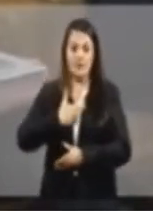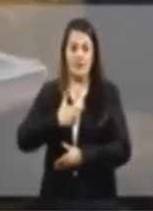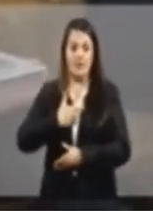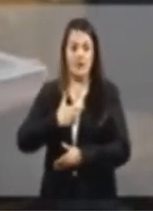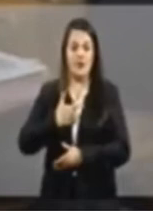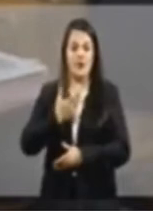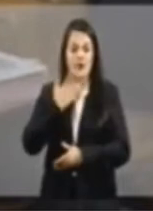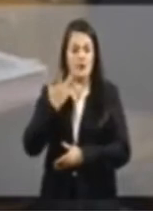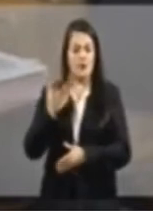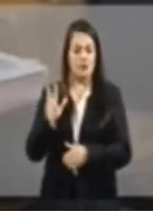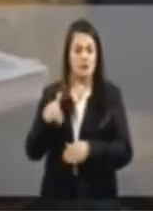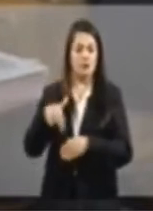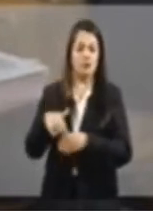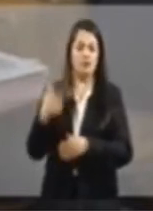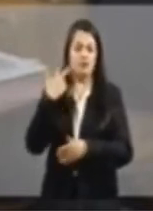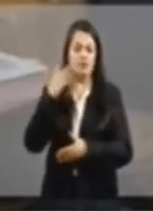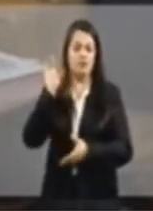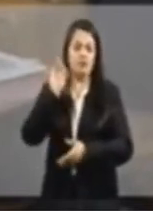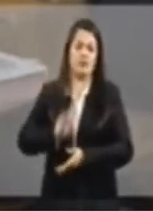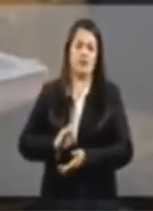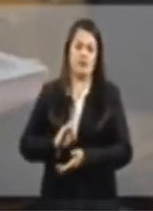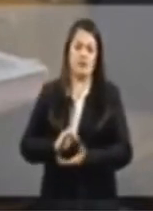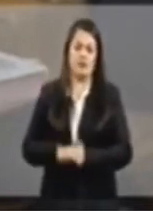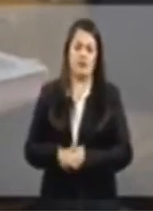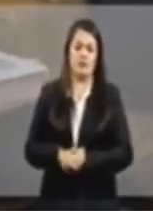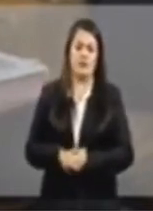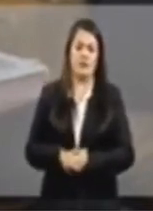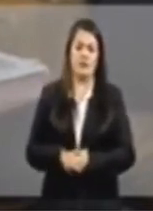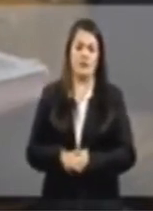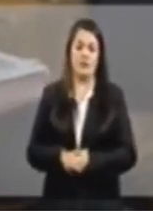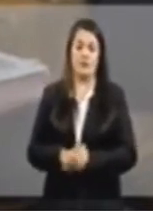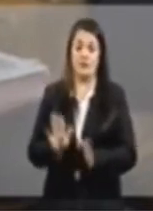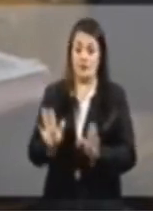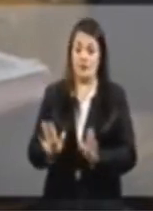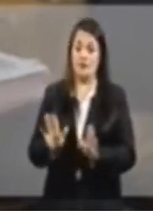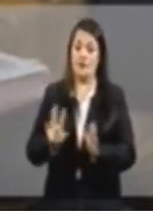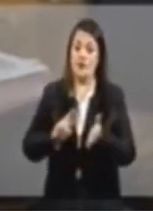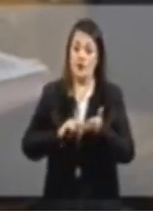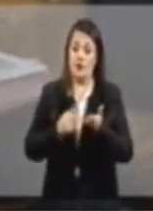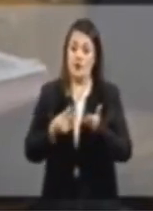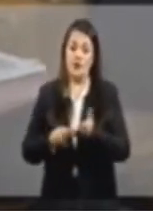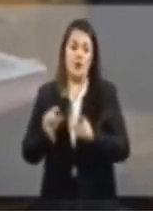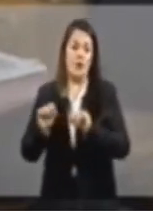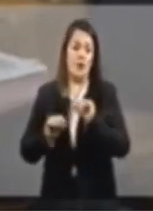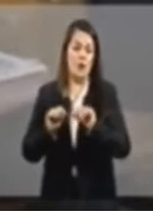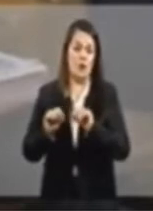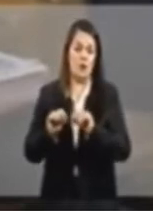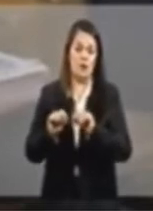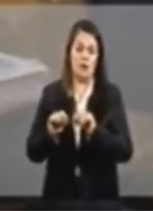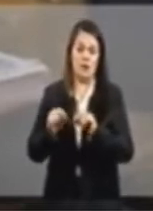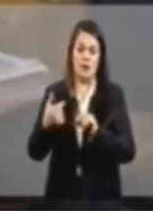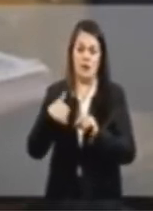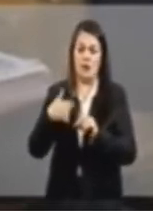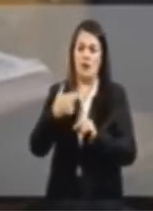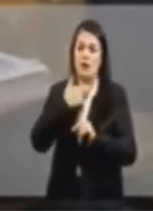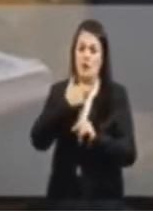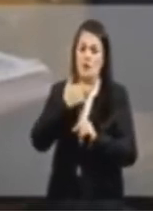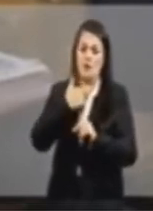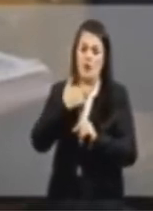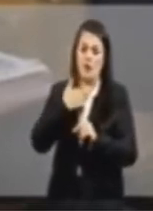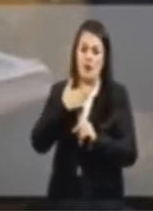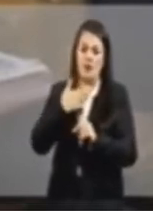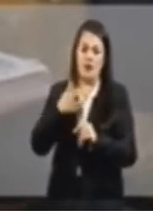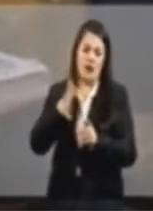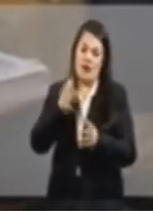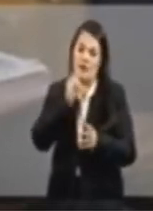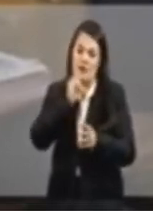finalidade da pena uma interpretação teleológica leva à conclusão de que o mencionado dispositivo não deverá alcançar aquelas pessoas